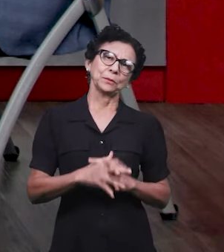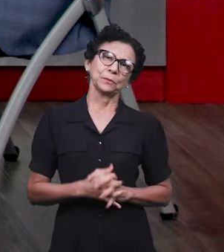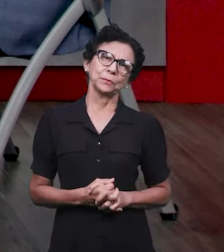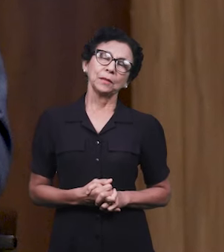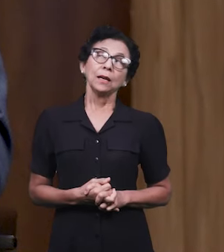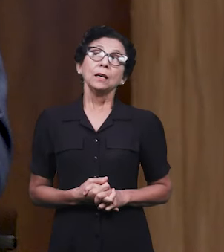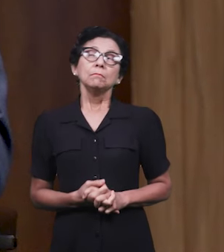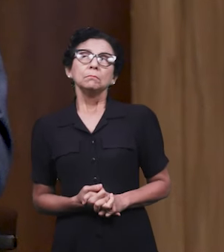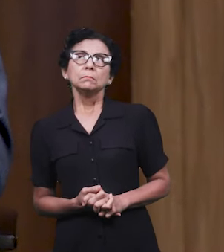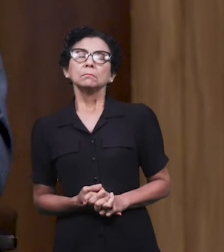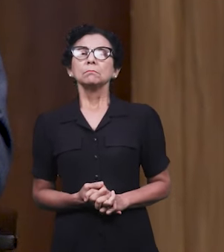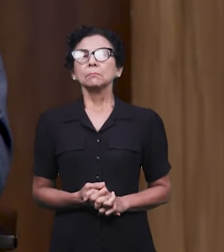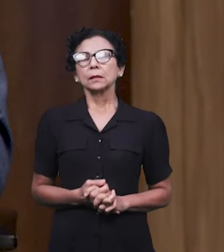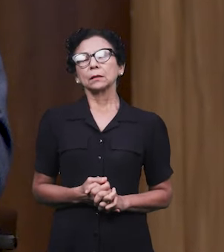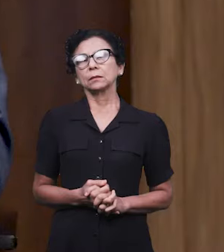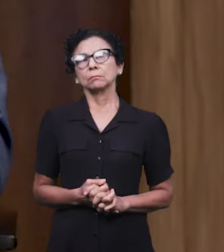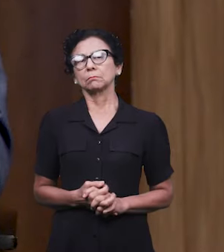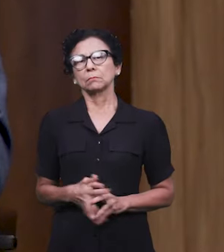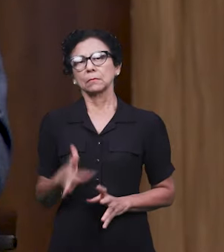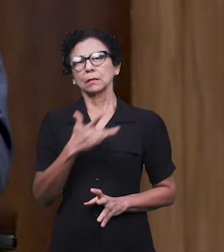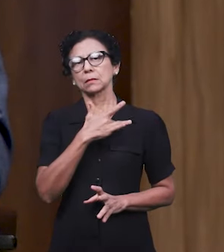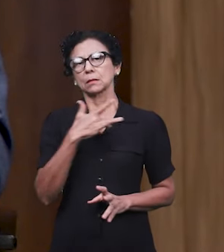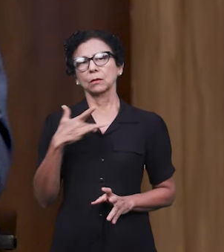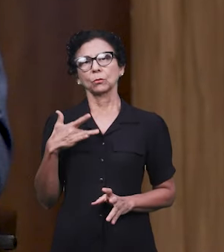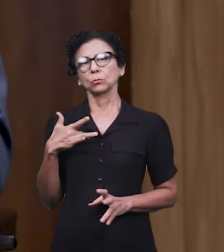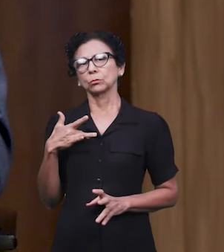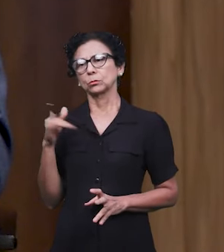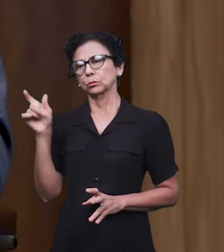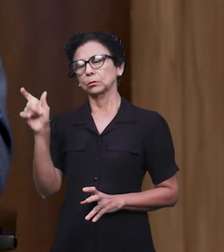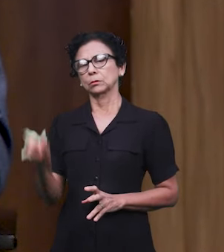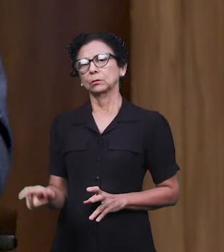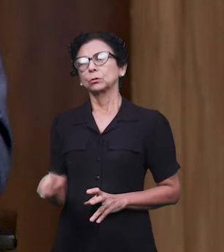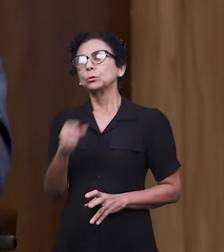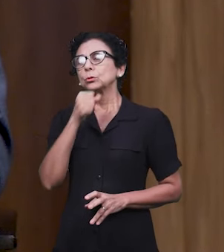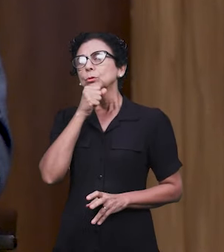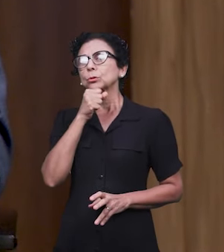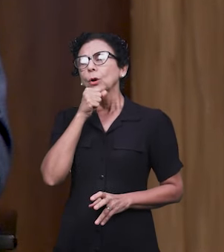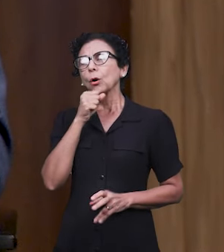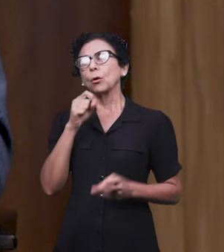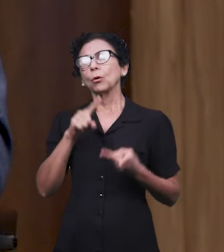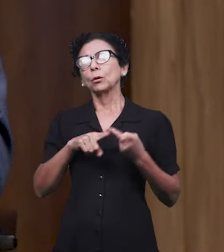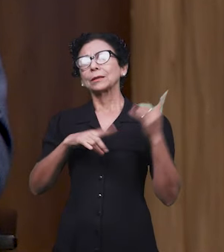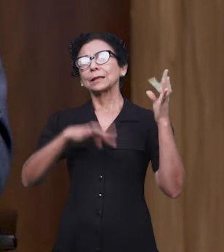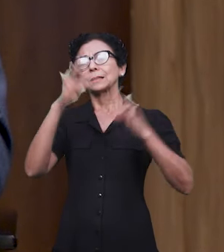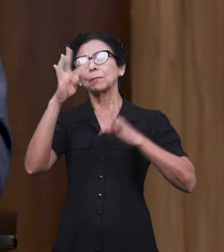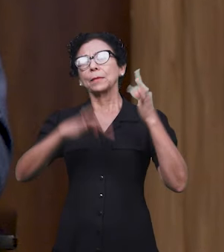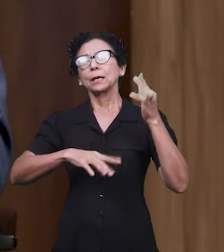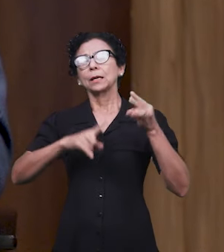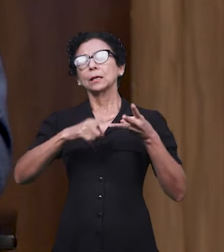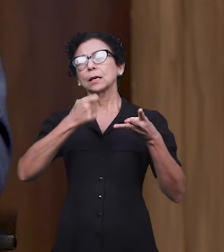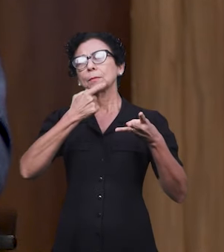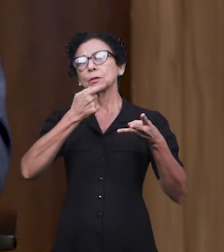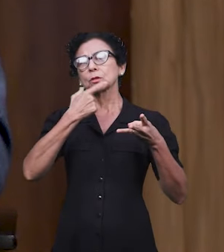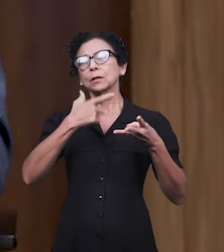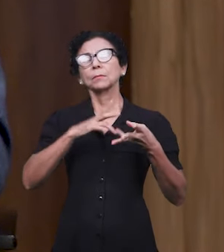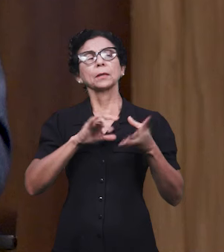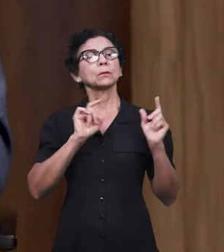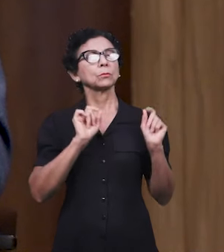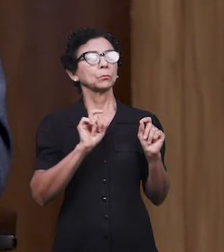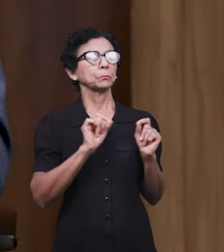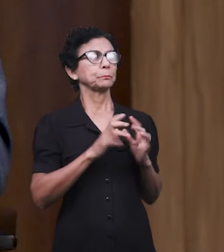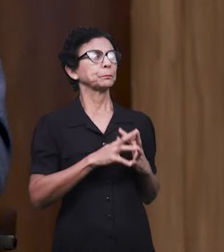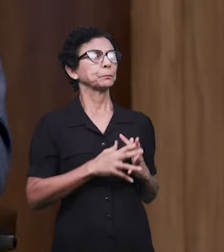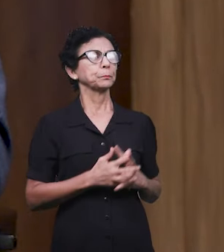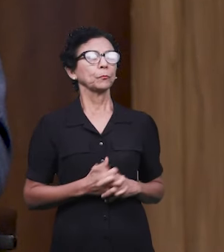relação à saúde do idoso, com relação a tratamentos, medicamentos, o que o senhor poderia elencar também, doutor